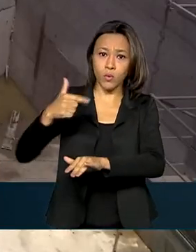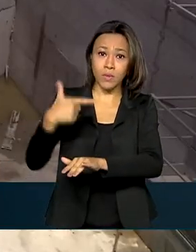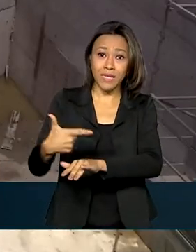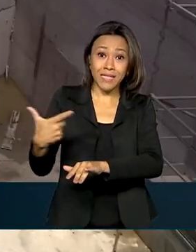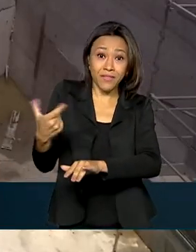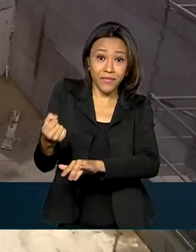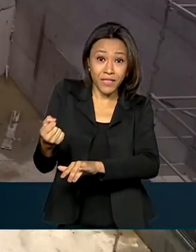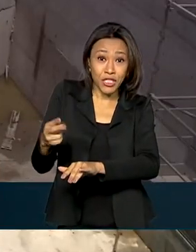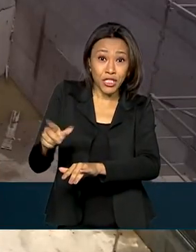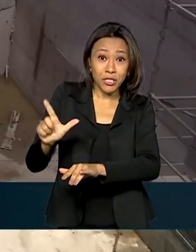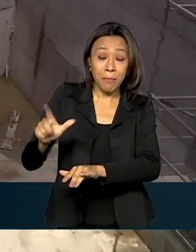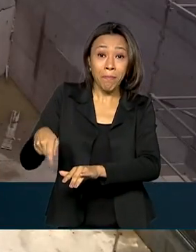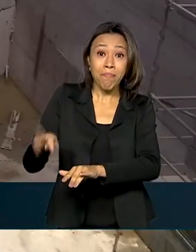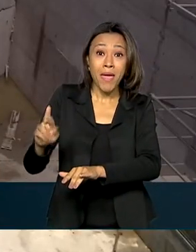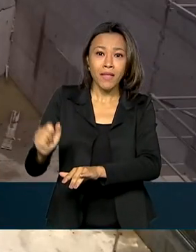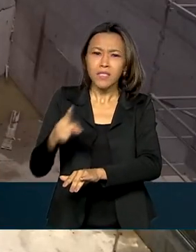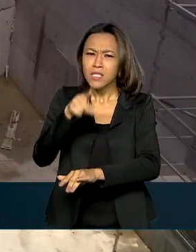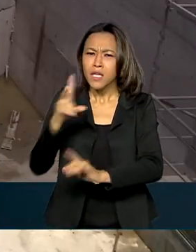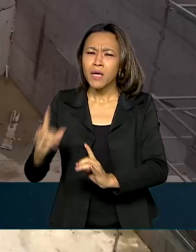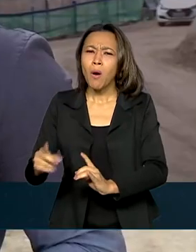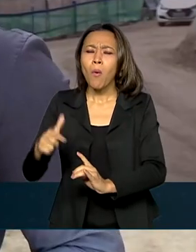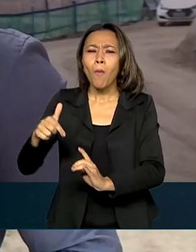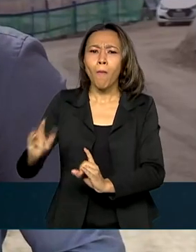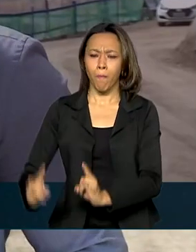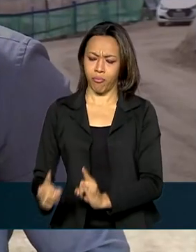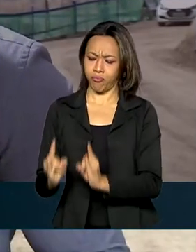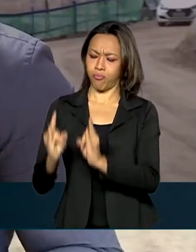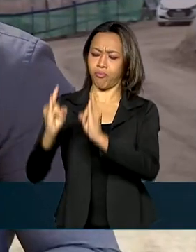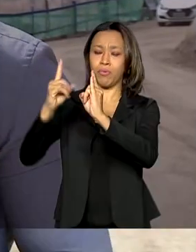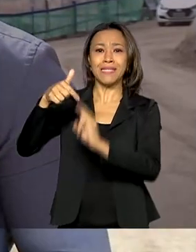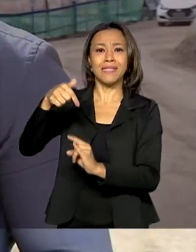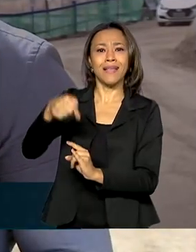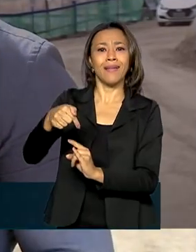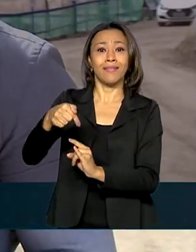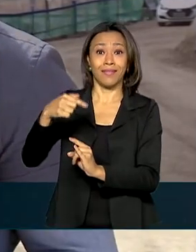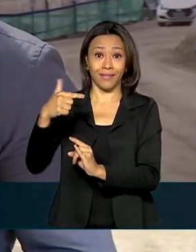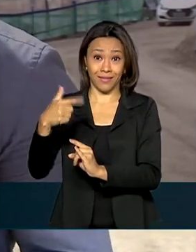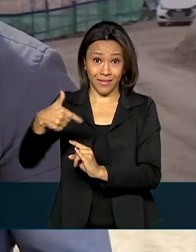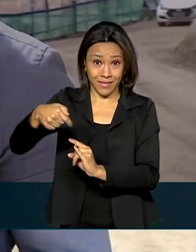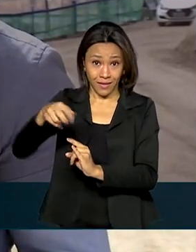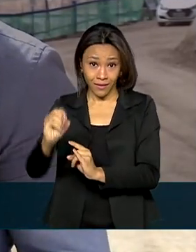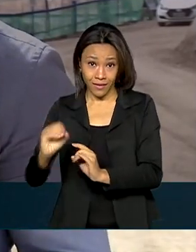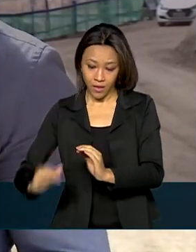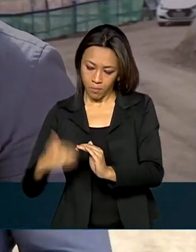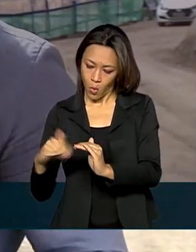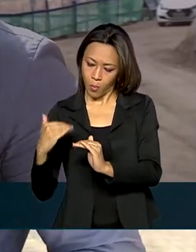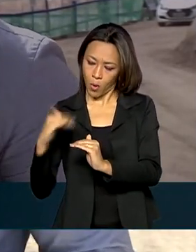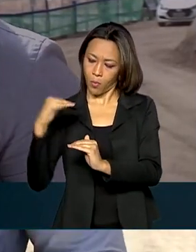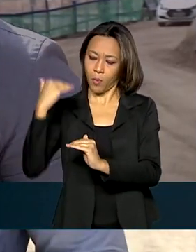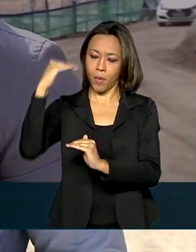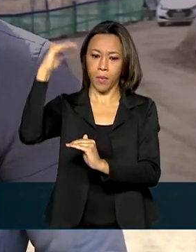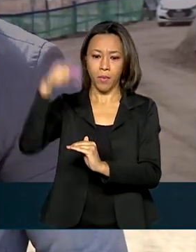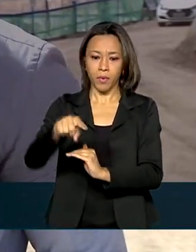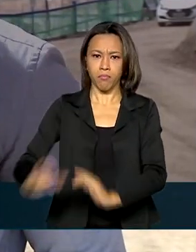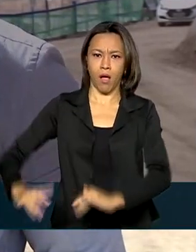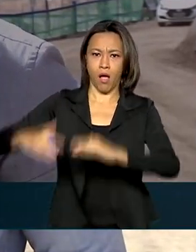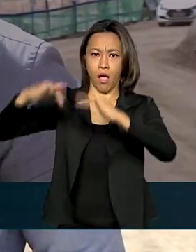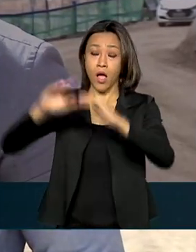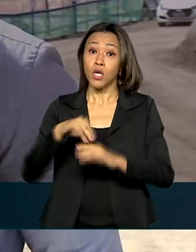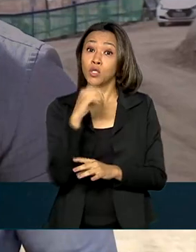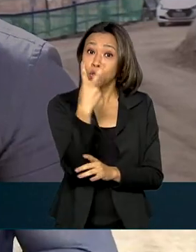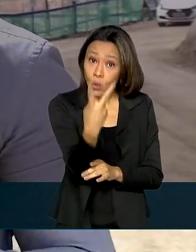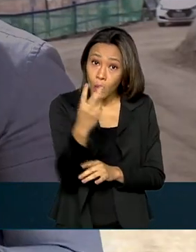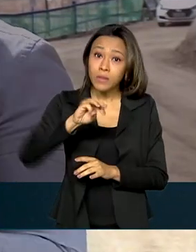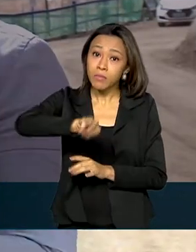o que equivale a um prédio de 70 andares quando a obra for concluída em julho do ano que vem dois